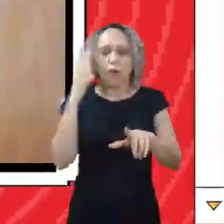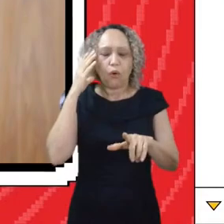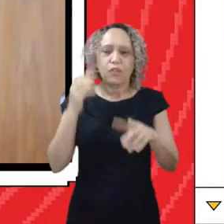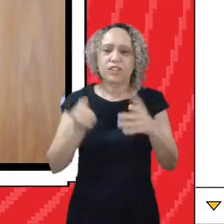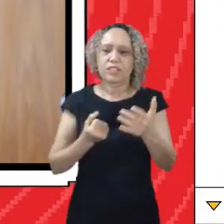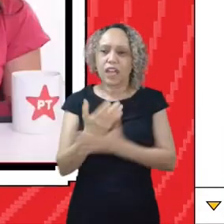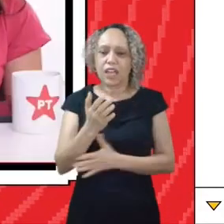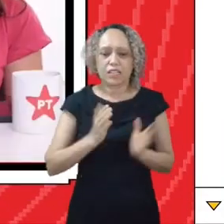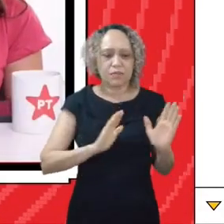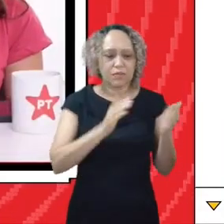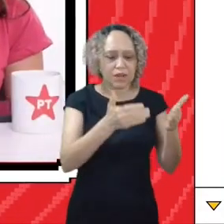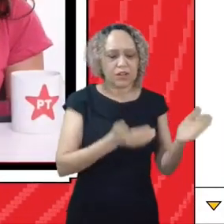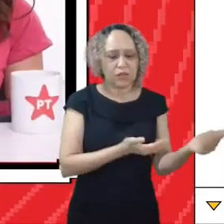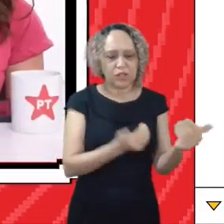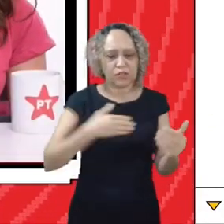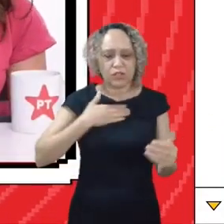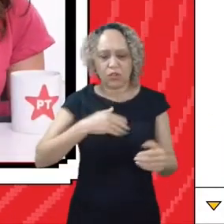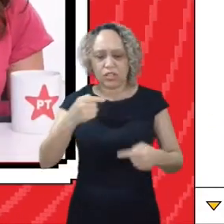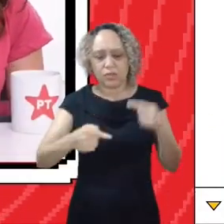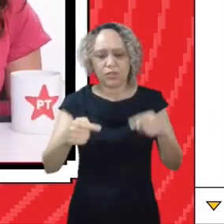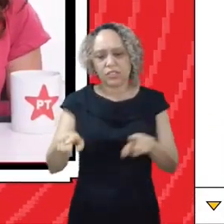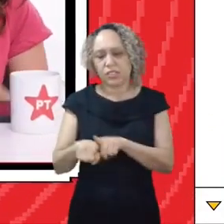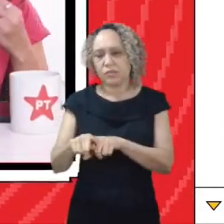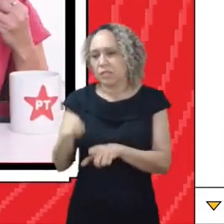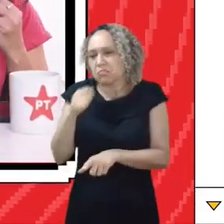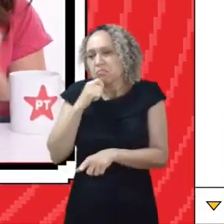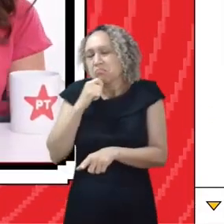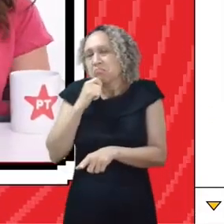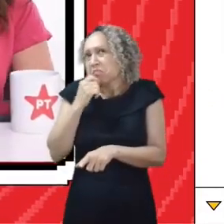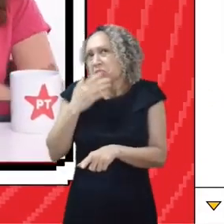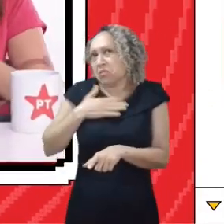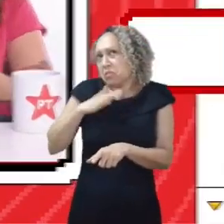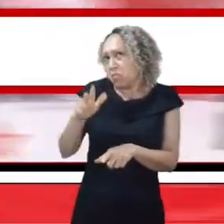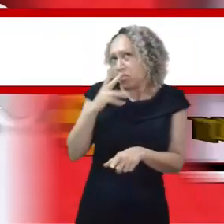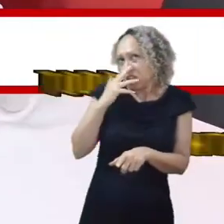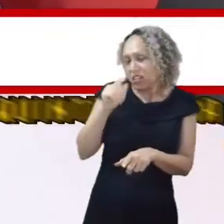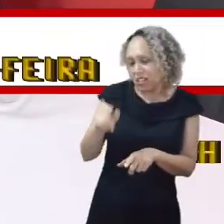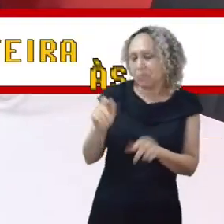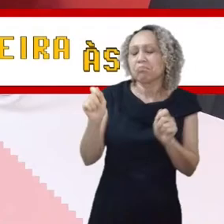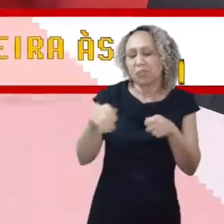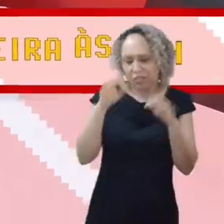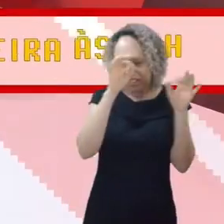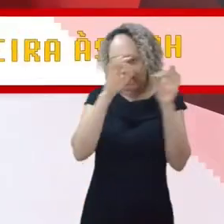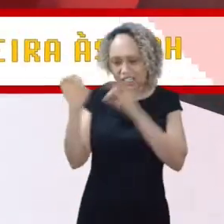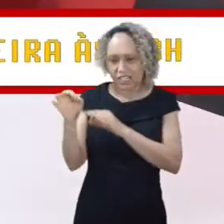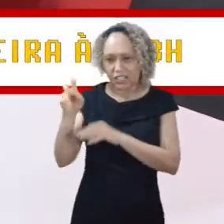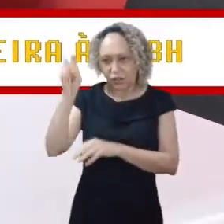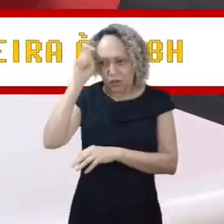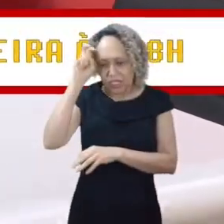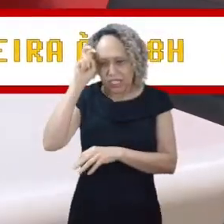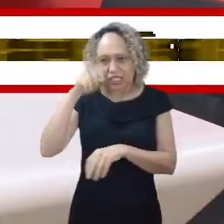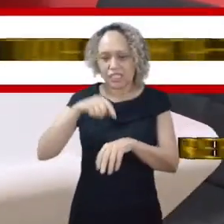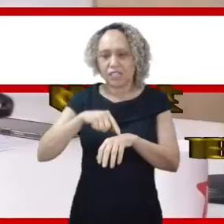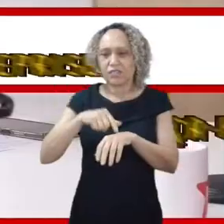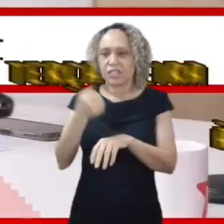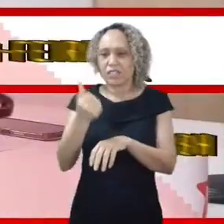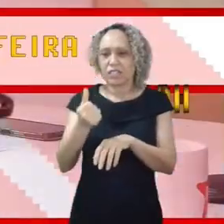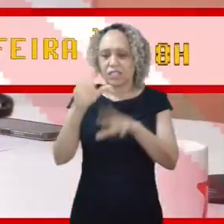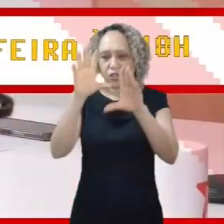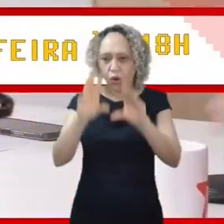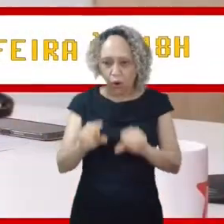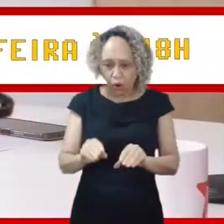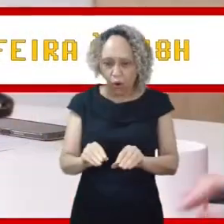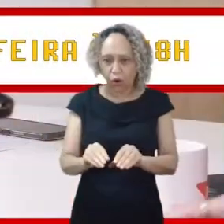de política e para quem acha que não gosta também. Toda quinta-feira, às 18h, com reprise